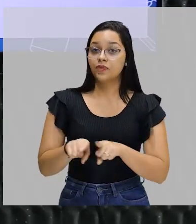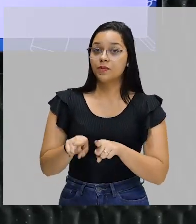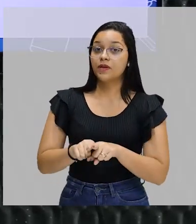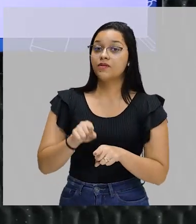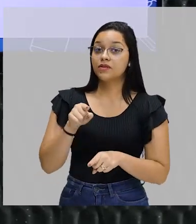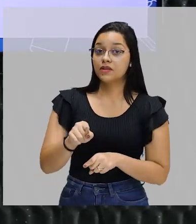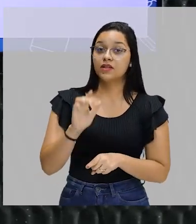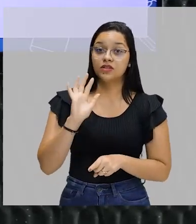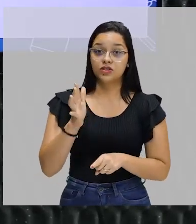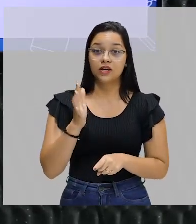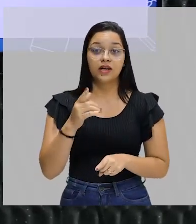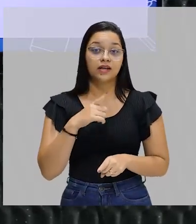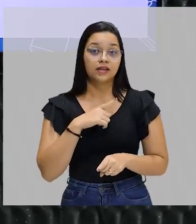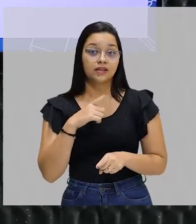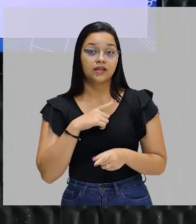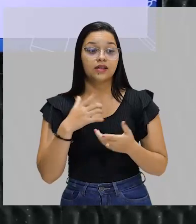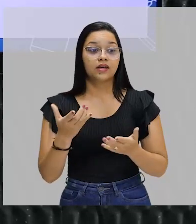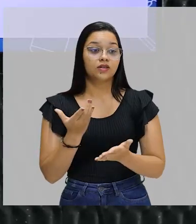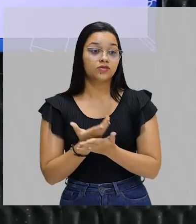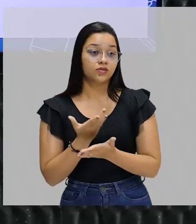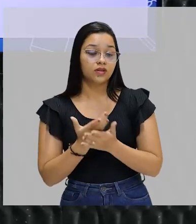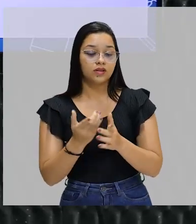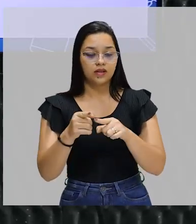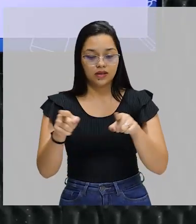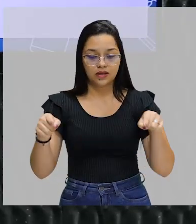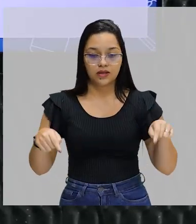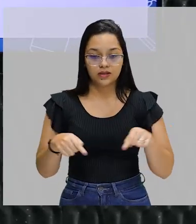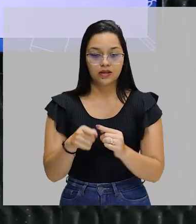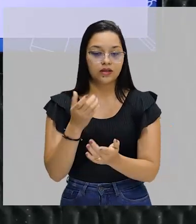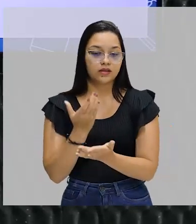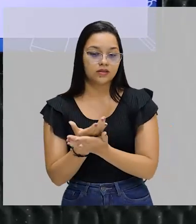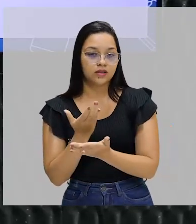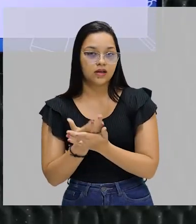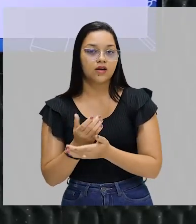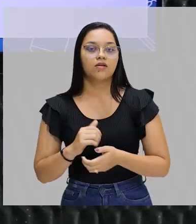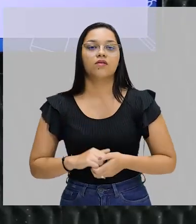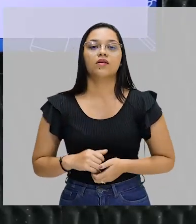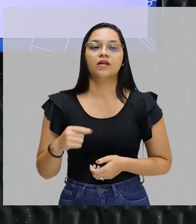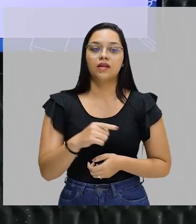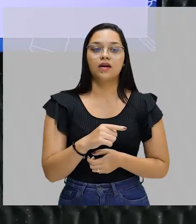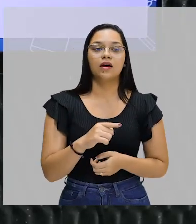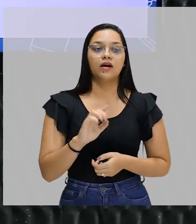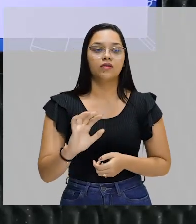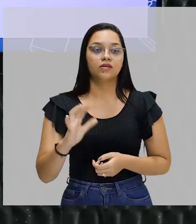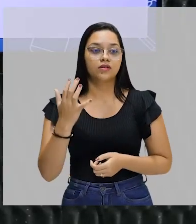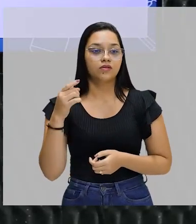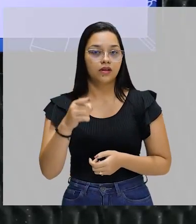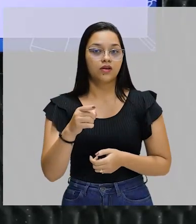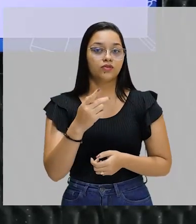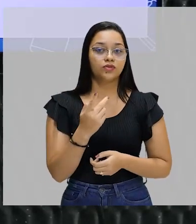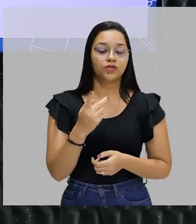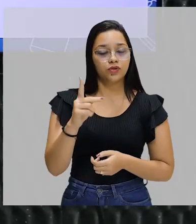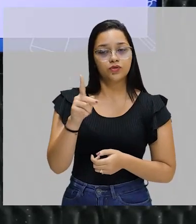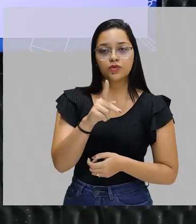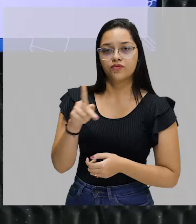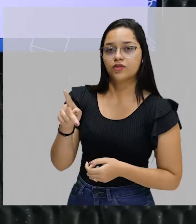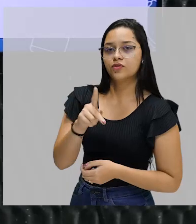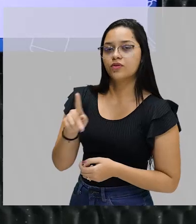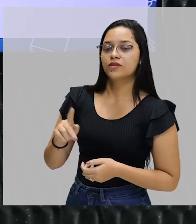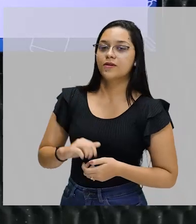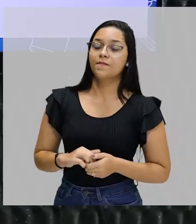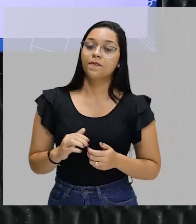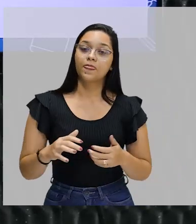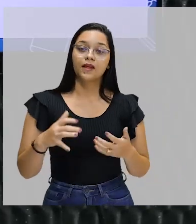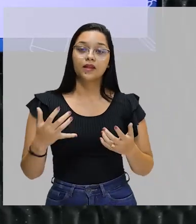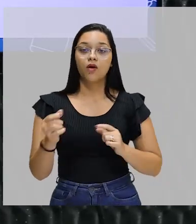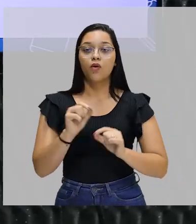daquilo que você está estudando em sala de aula, tá certo? Aí na sua escola com seus professores, tá certo?